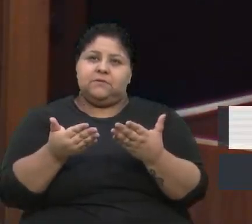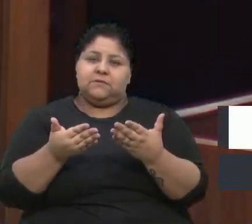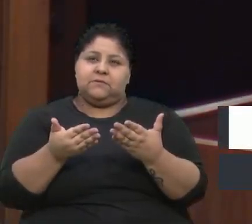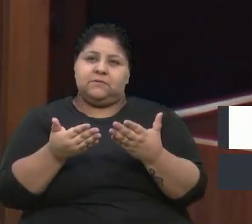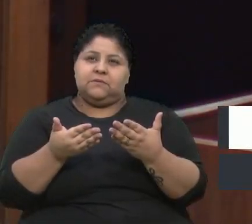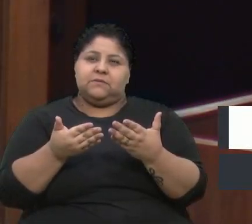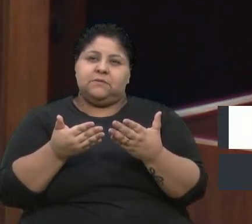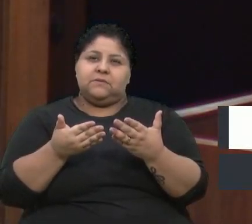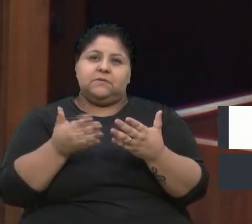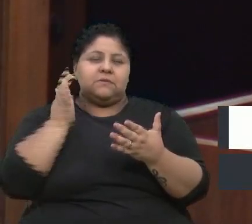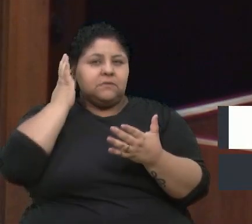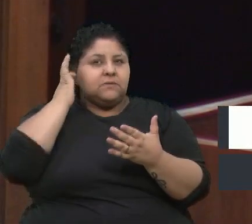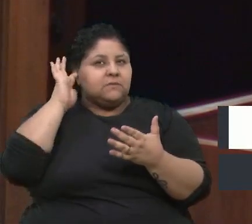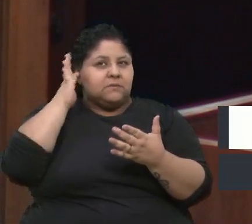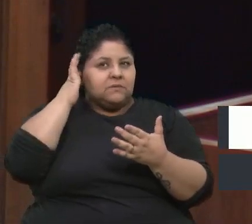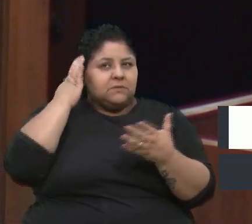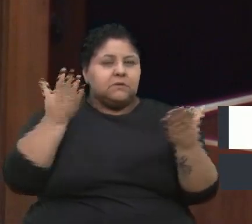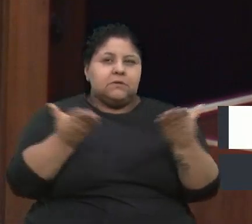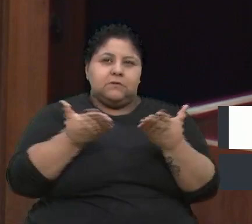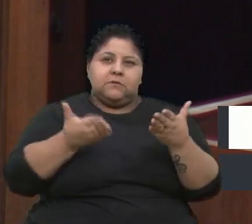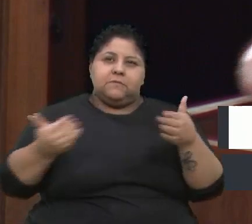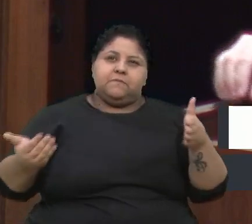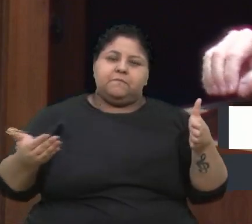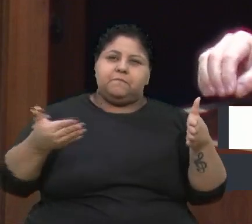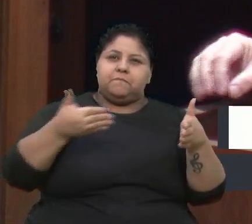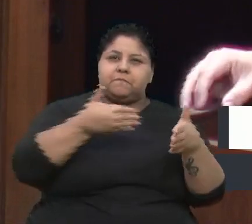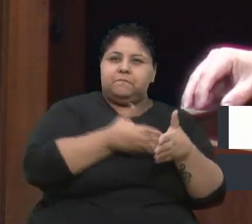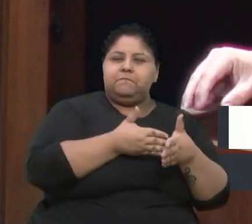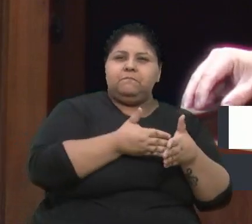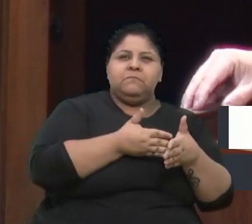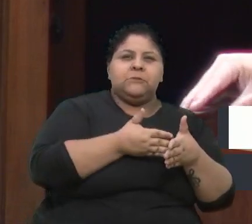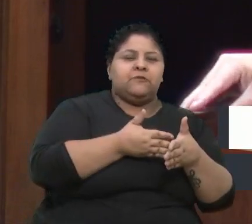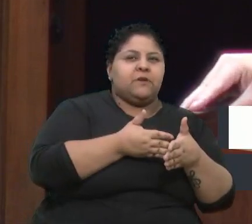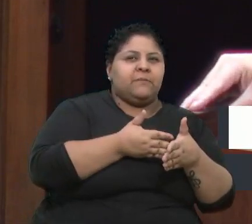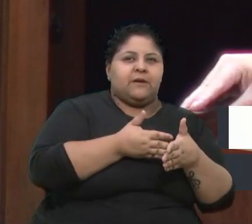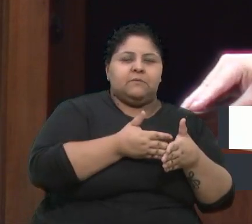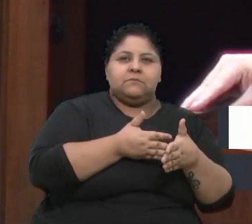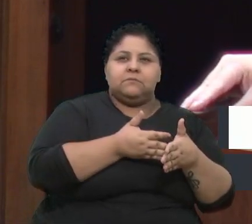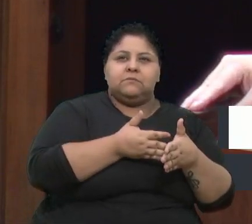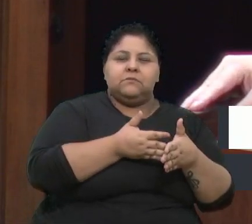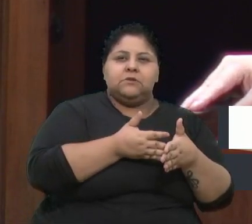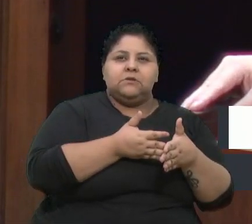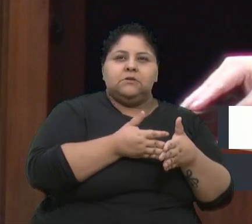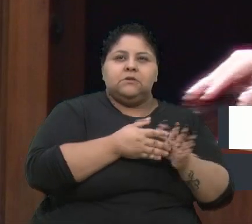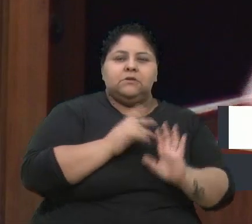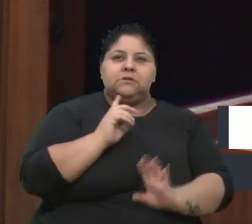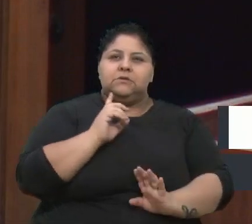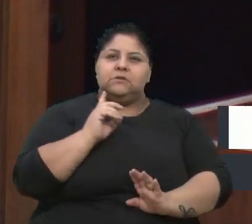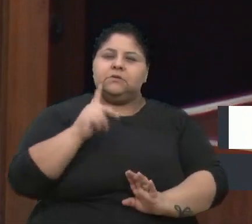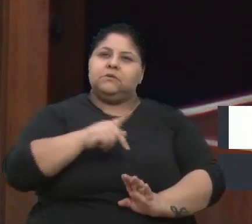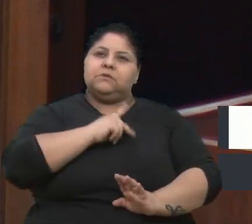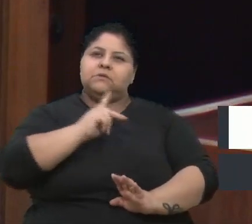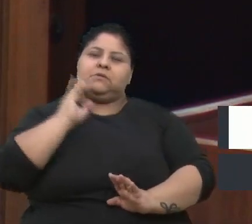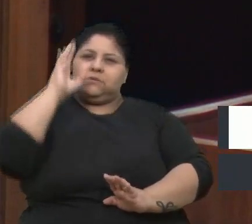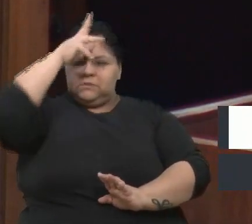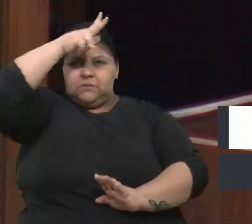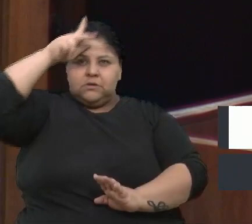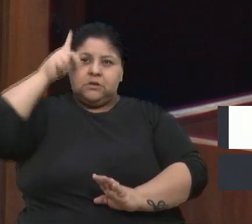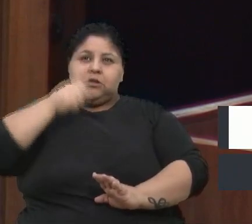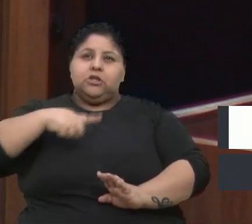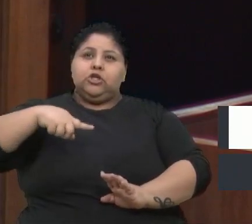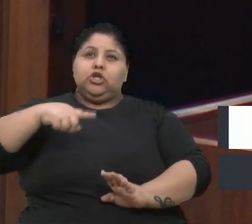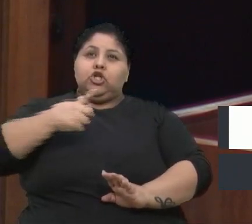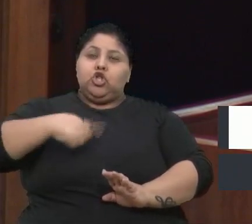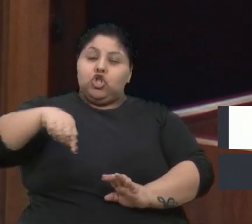vamos dizer, dessas ações que foram entradas pelo município, eu me reuni naquela época com o prefeito e disse para ele, nós redigimos o